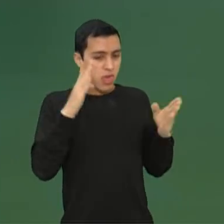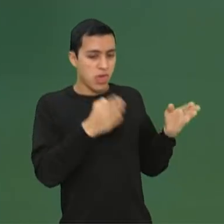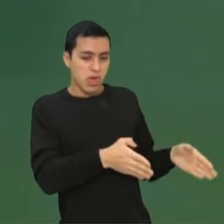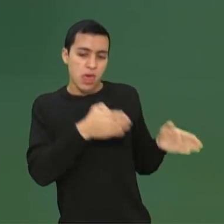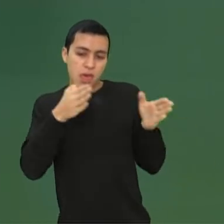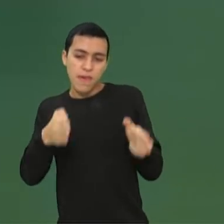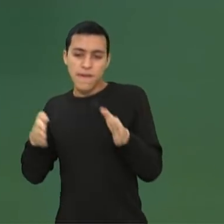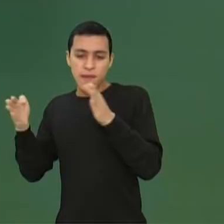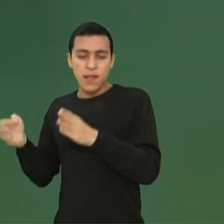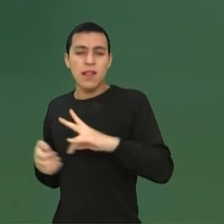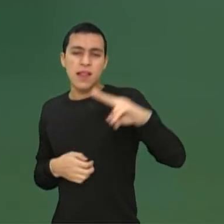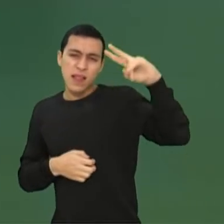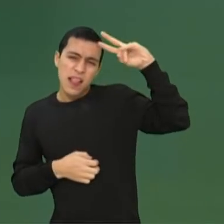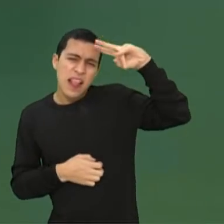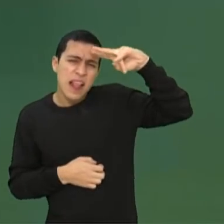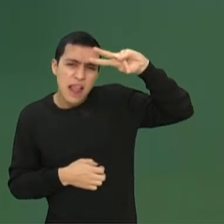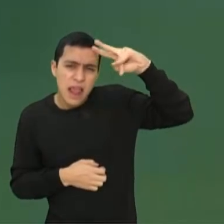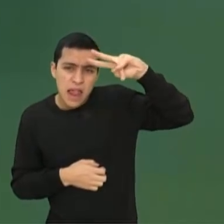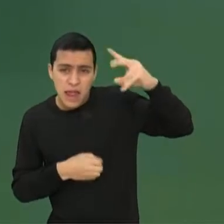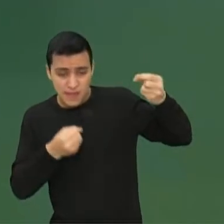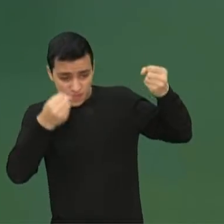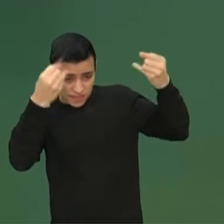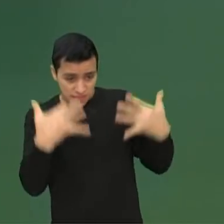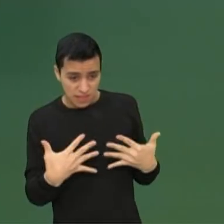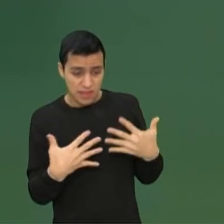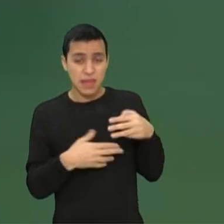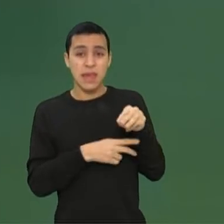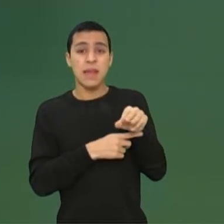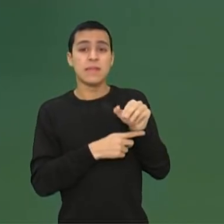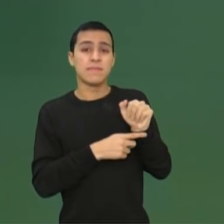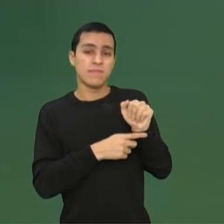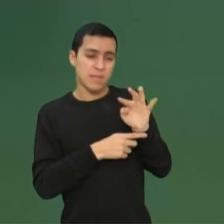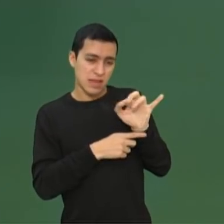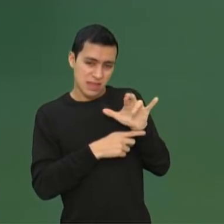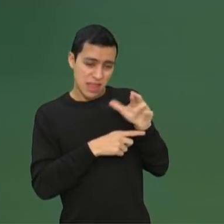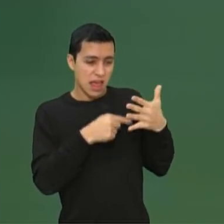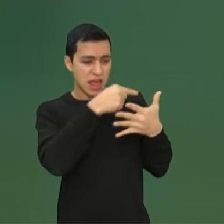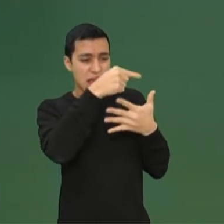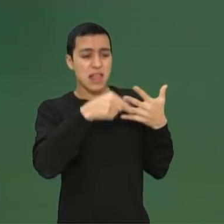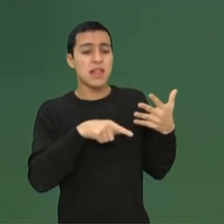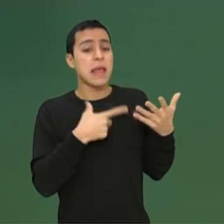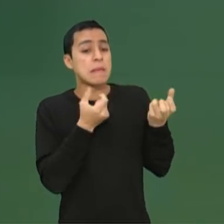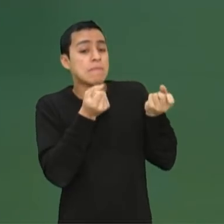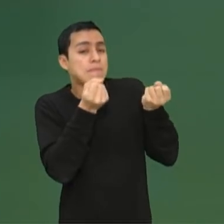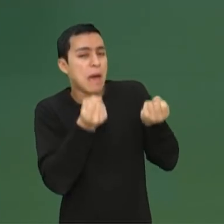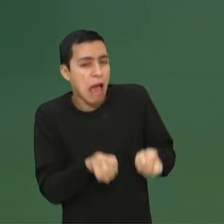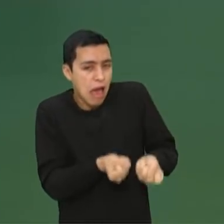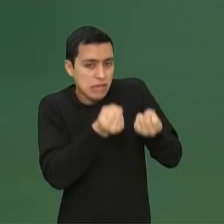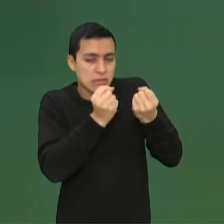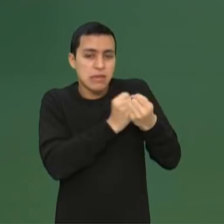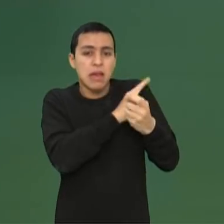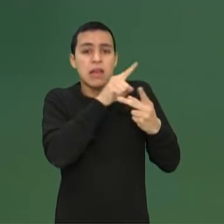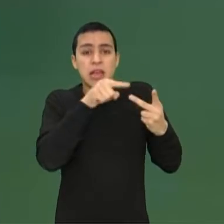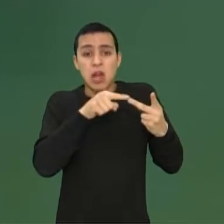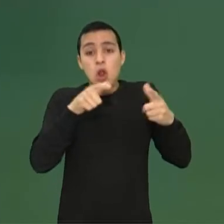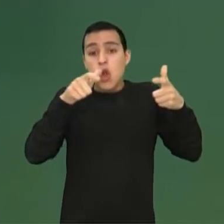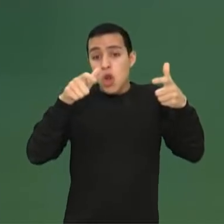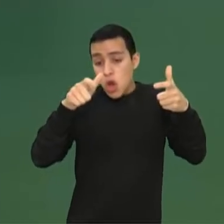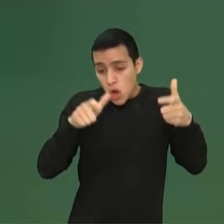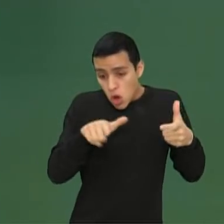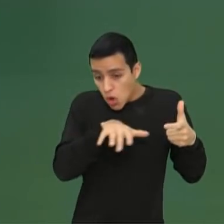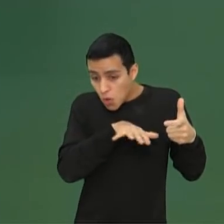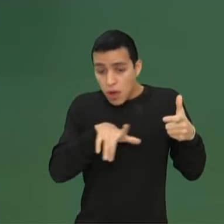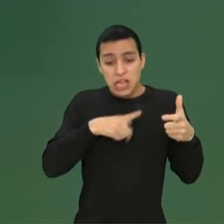entender? Lembra que eu falei que matéria é tudo aquilo que tem massa, ocupa um lugar